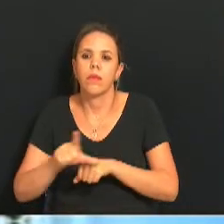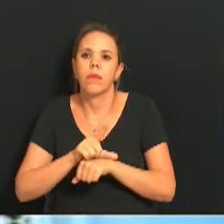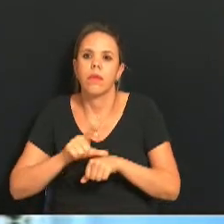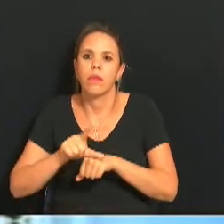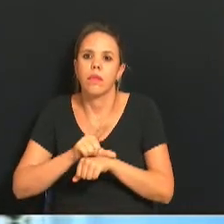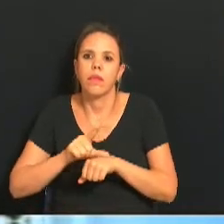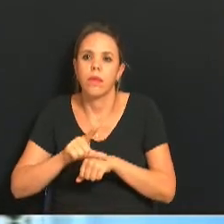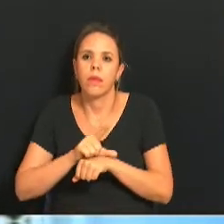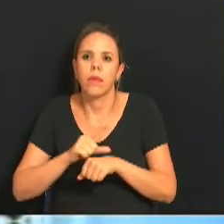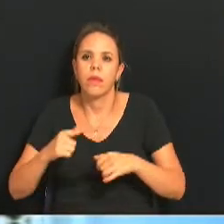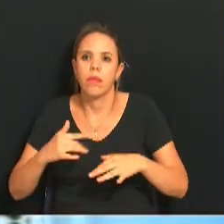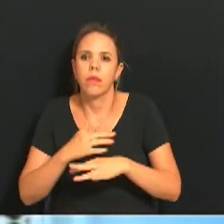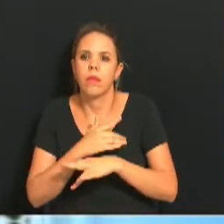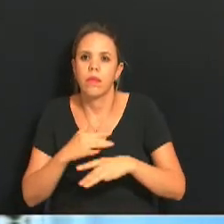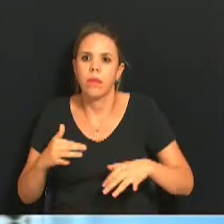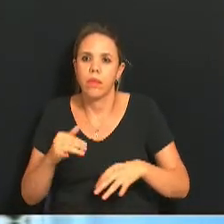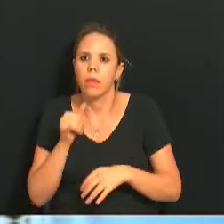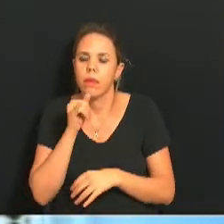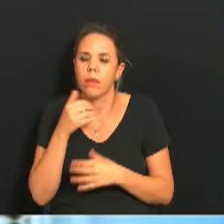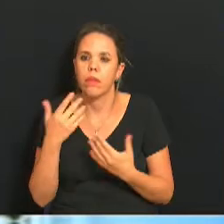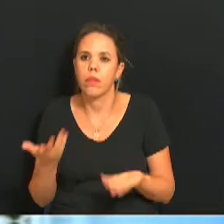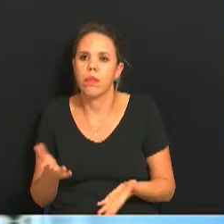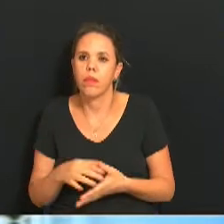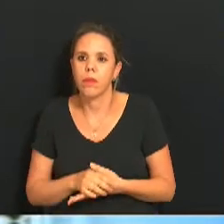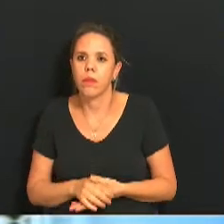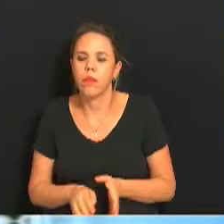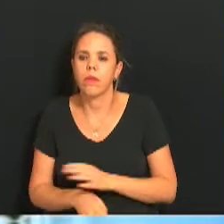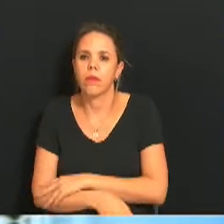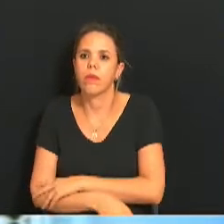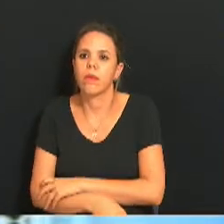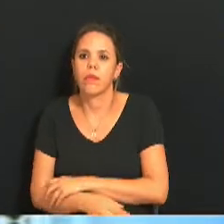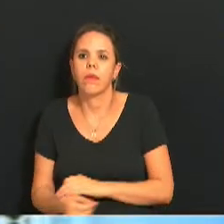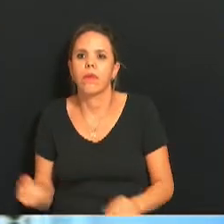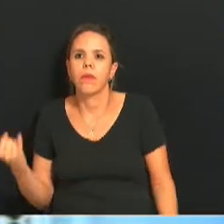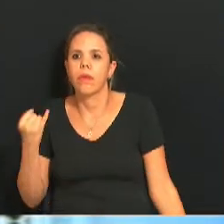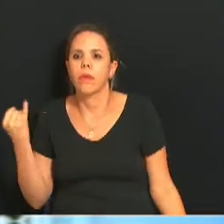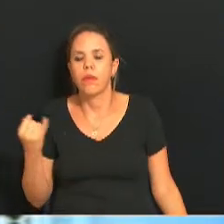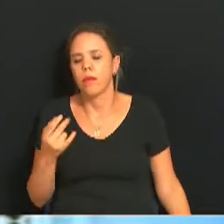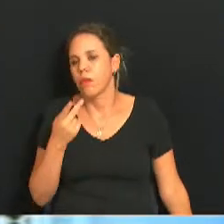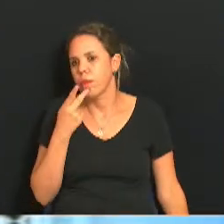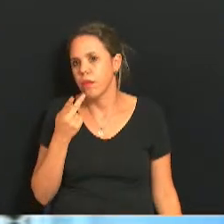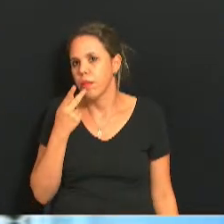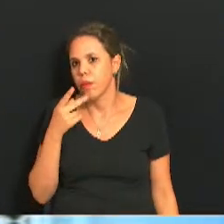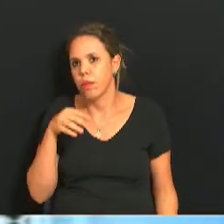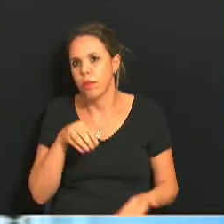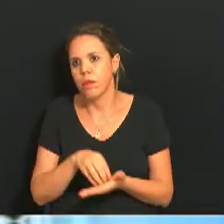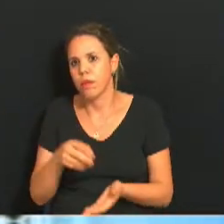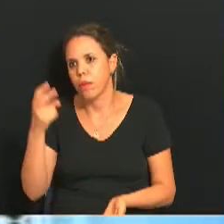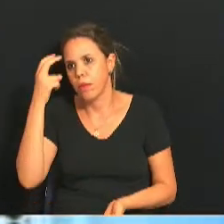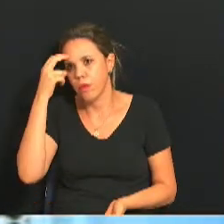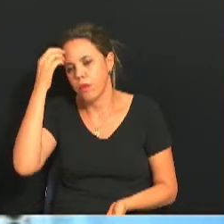é urbanística por exemplo Este é um ponto importante é quando a gente fala de patrimônio cultural a gente tá falando da tutela